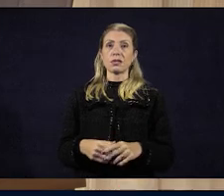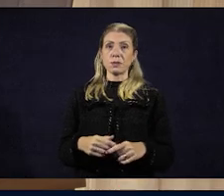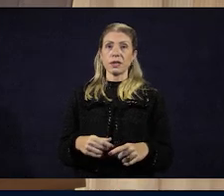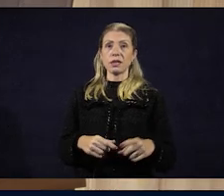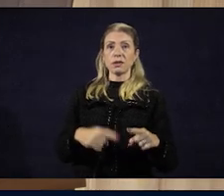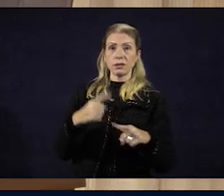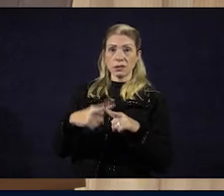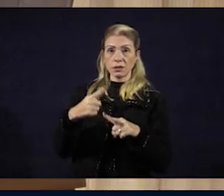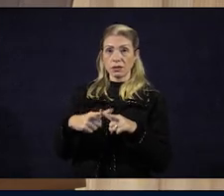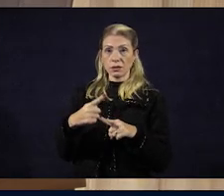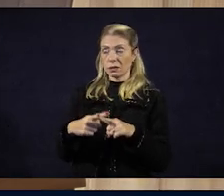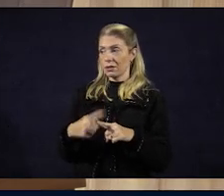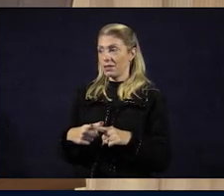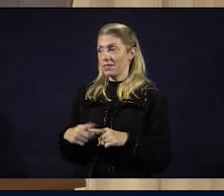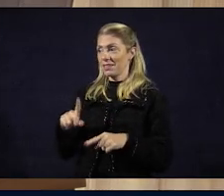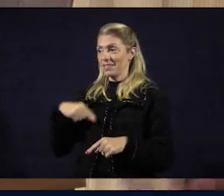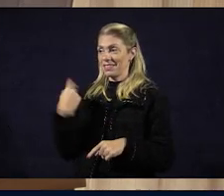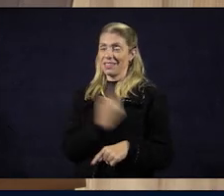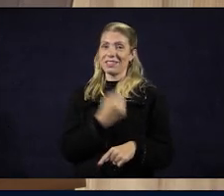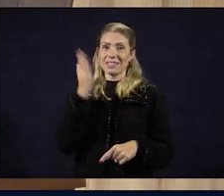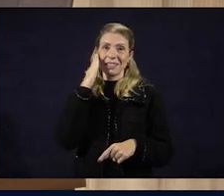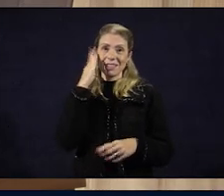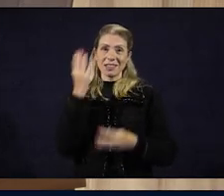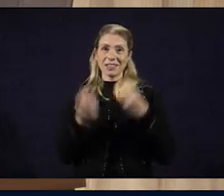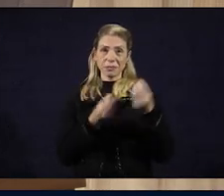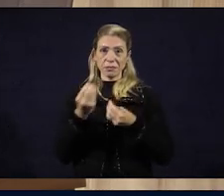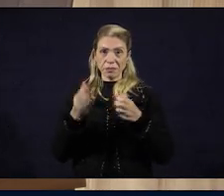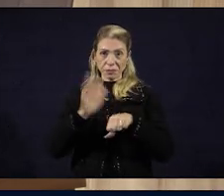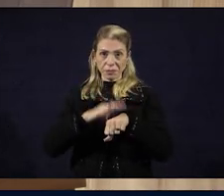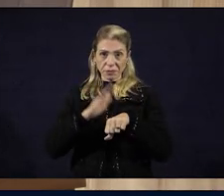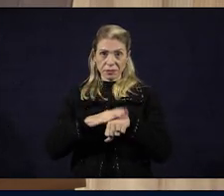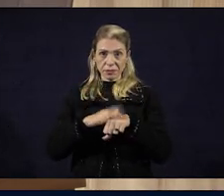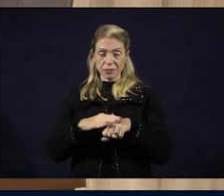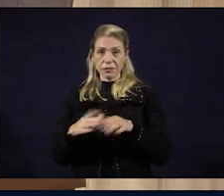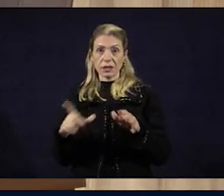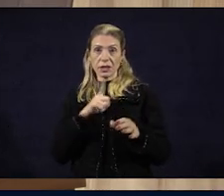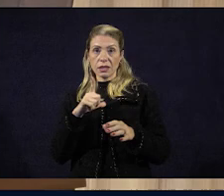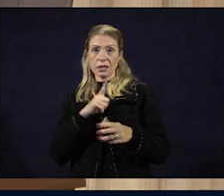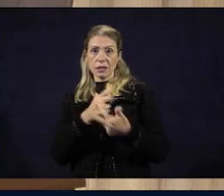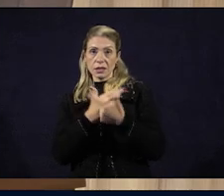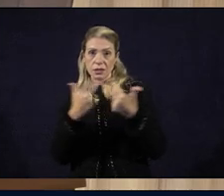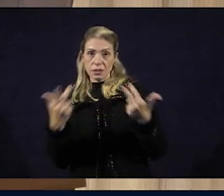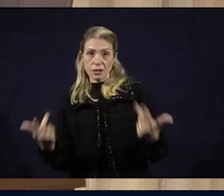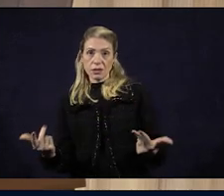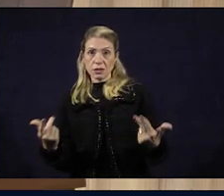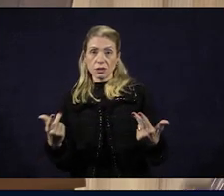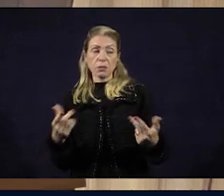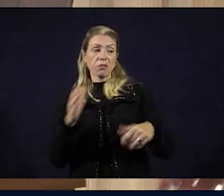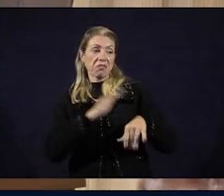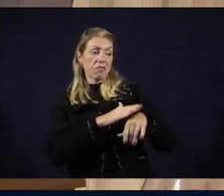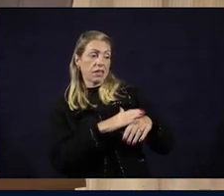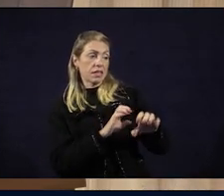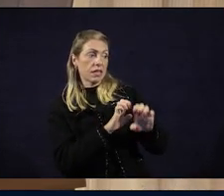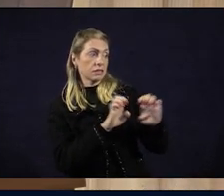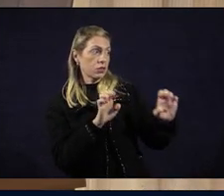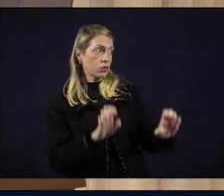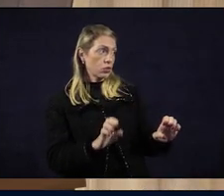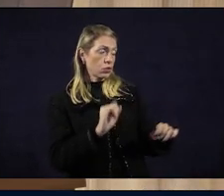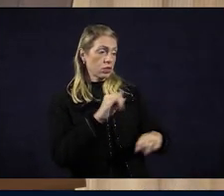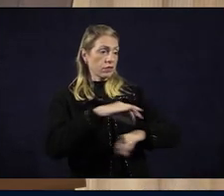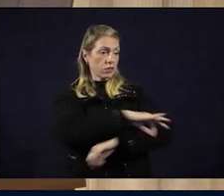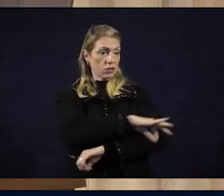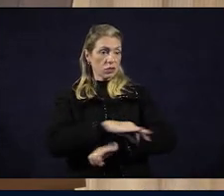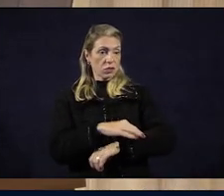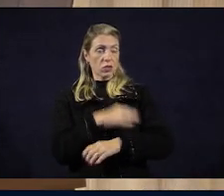companhia tem tocado. O que mais te salta aos olhos aí com relação a esse desgargalo, né, da redução do custo de transporte, do custo de infraestrutura? Se puder comentar um